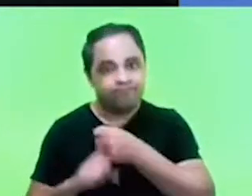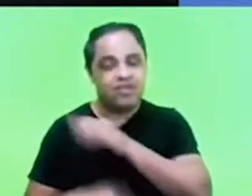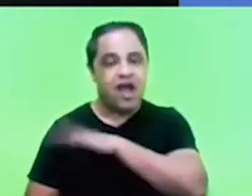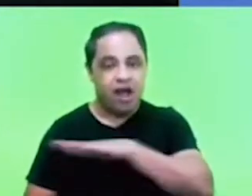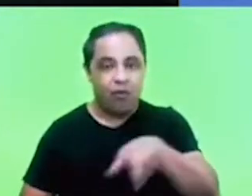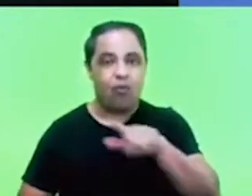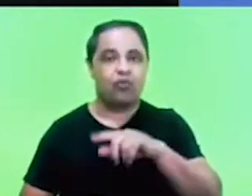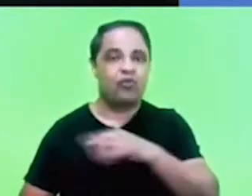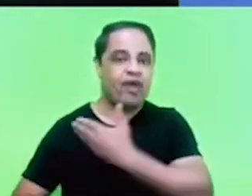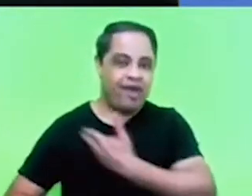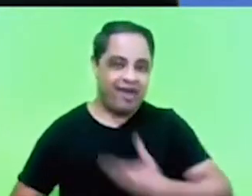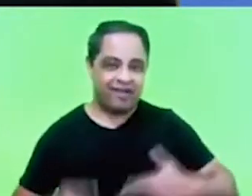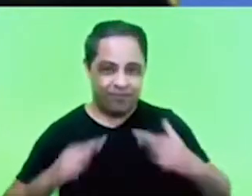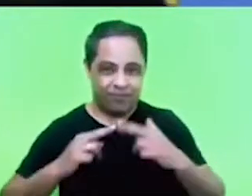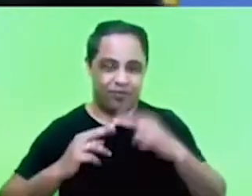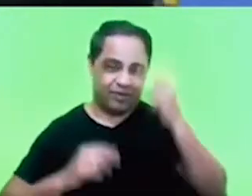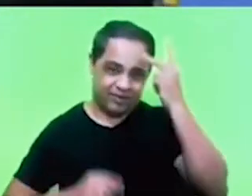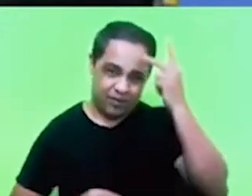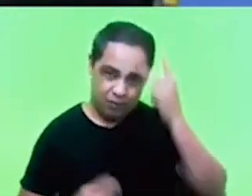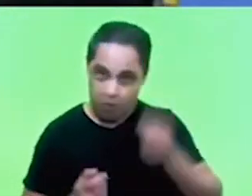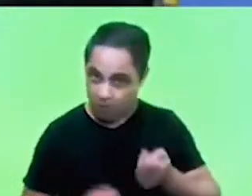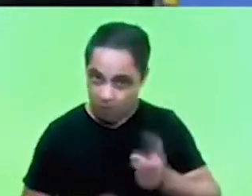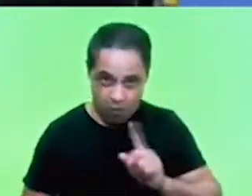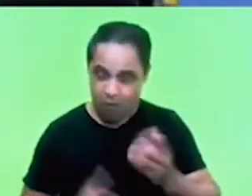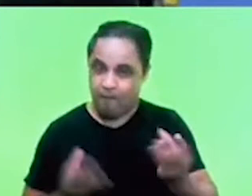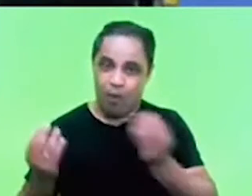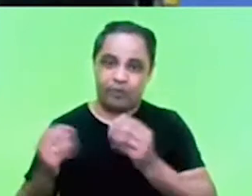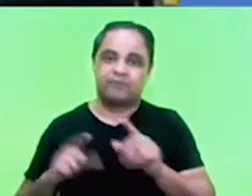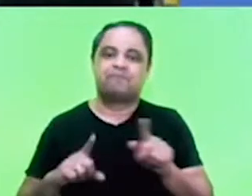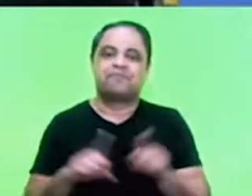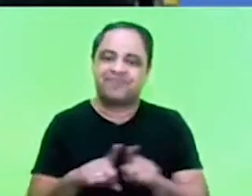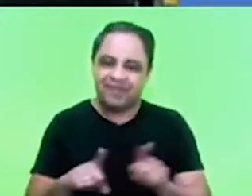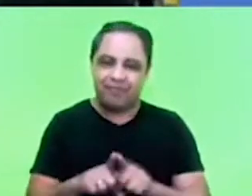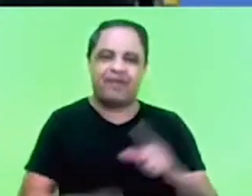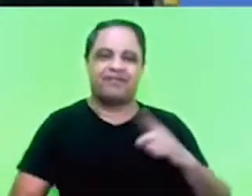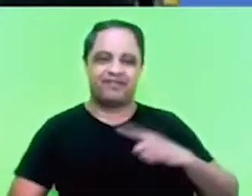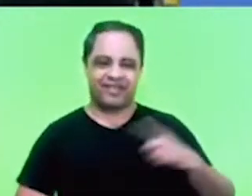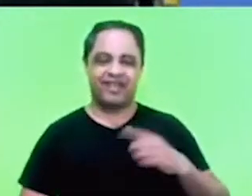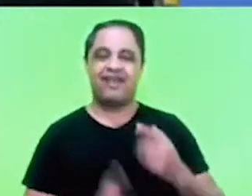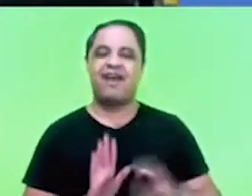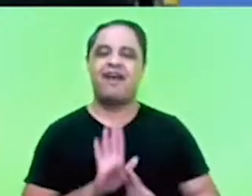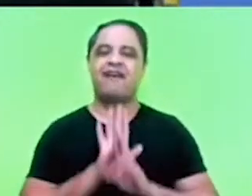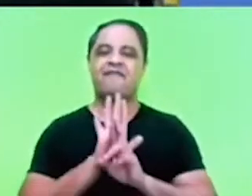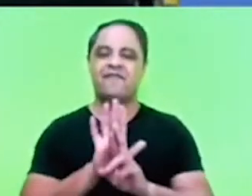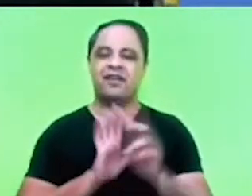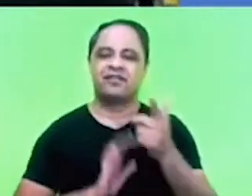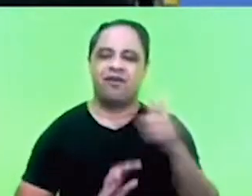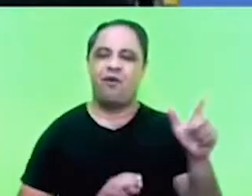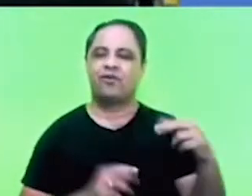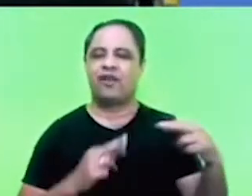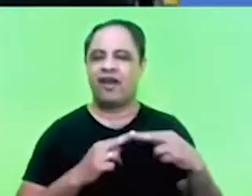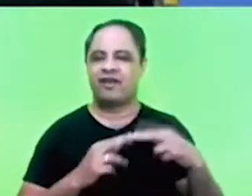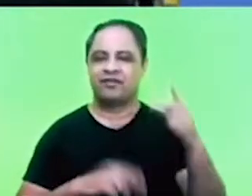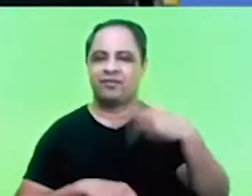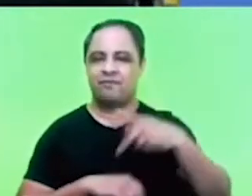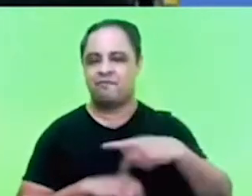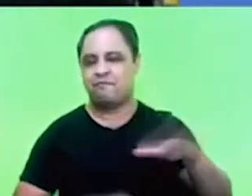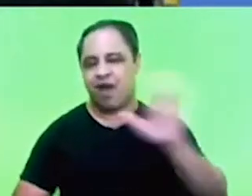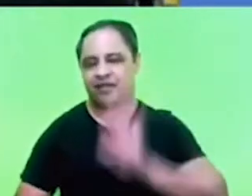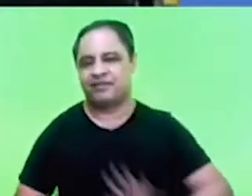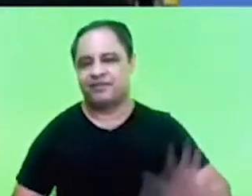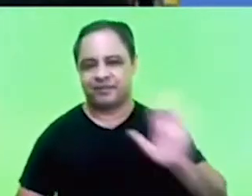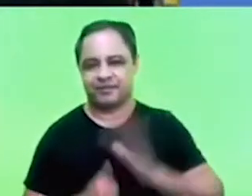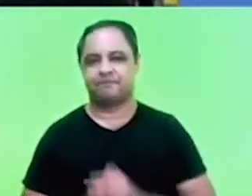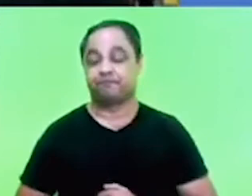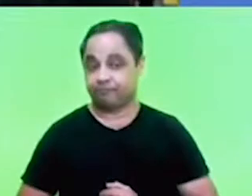rede pública de São Paulo, que não é pouca coisa, mas ela também está servindo de referência para outras redes no país, entendeu? Então,